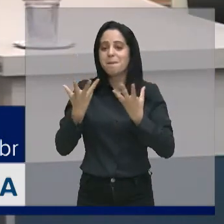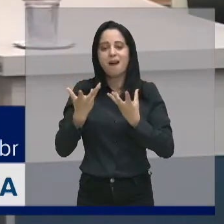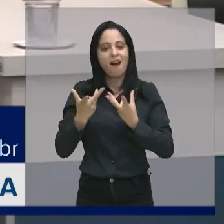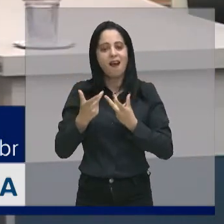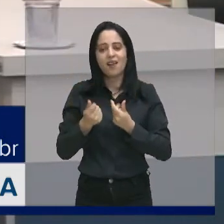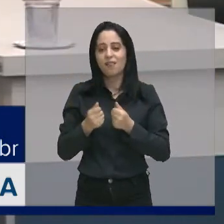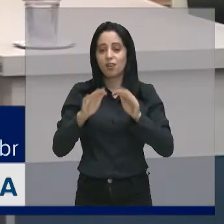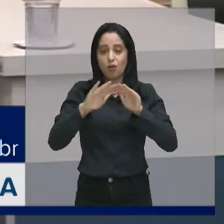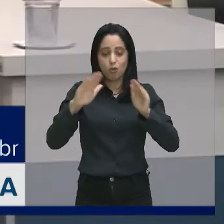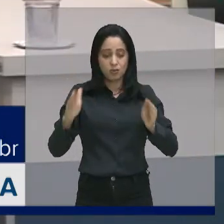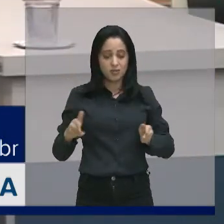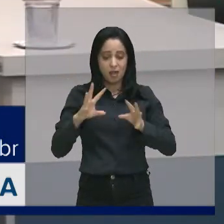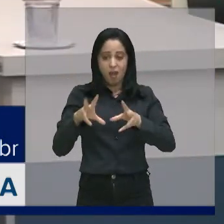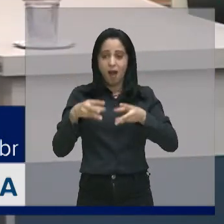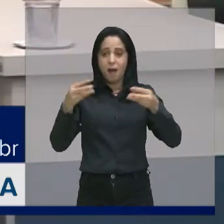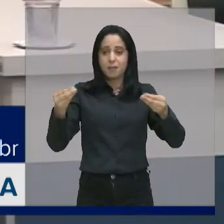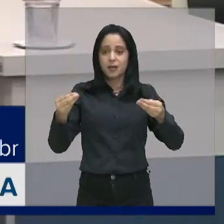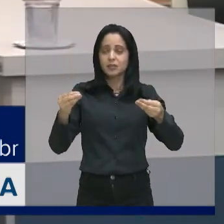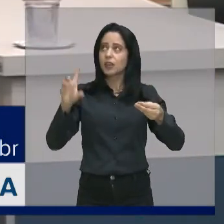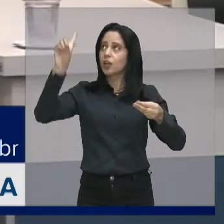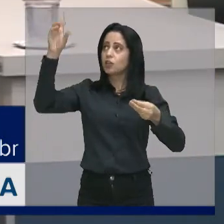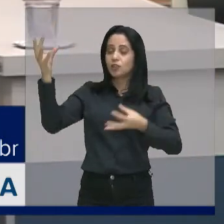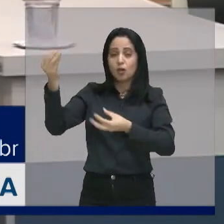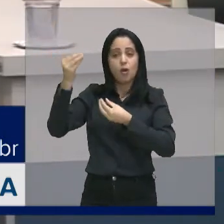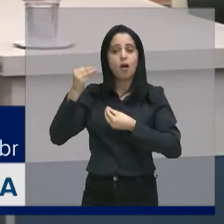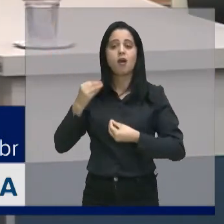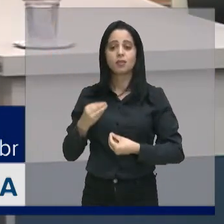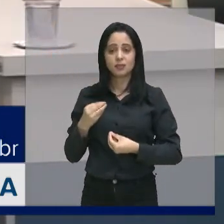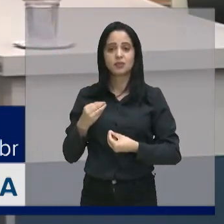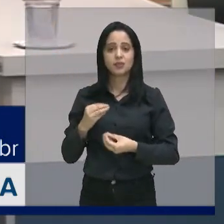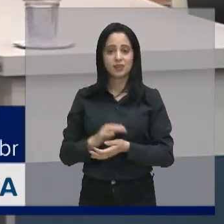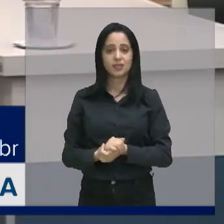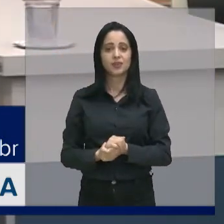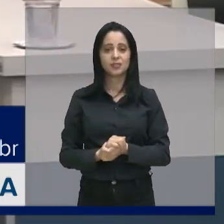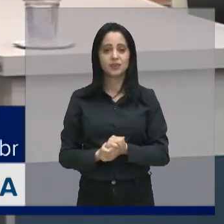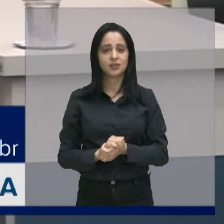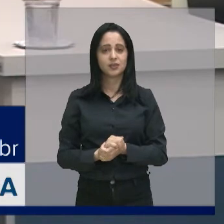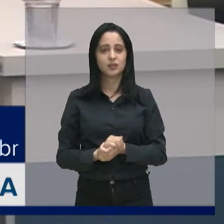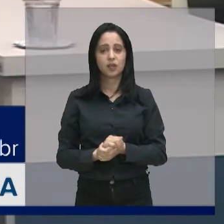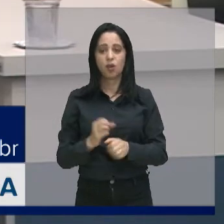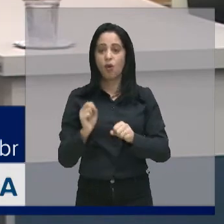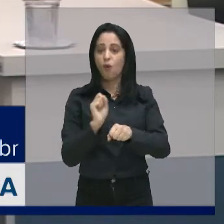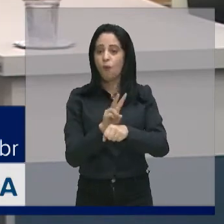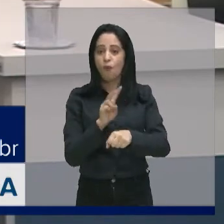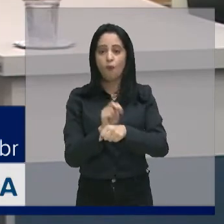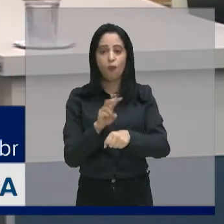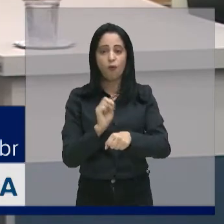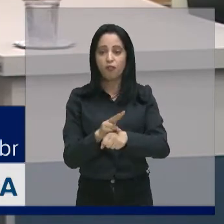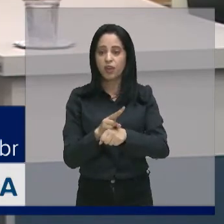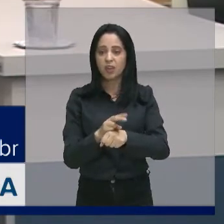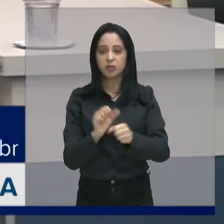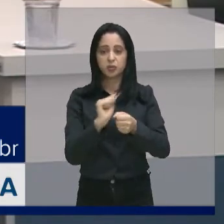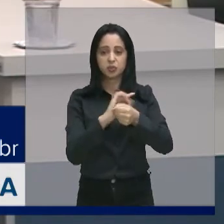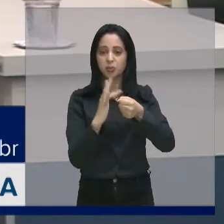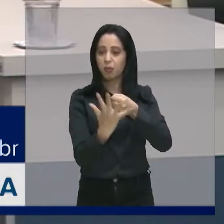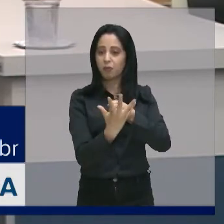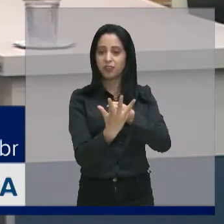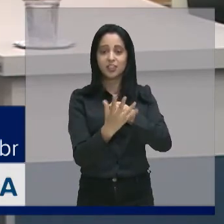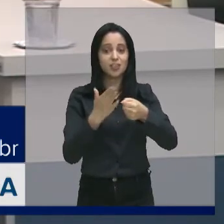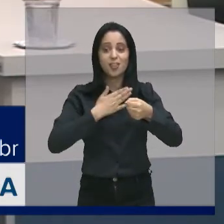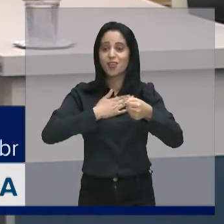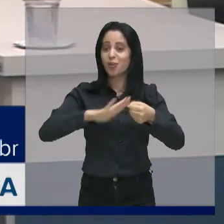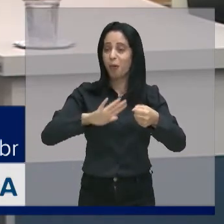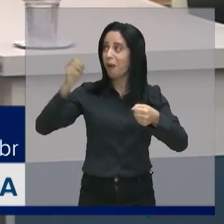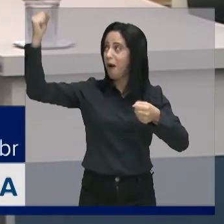grande protetor a todos nós por meio do raio ultravioleta. O vírus não suporta por muito tempo. E antes, no começo da